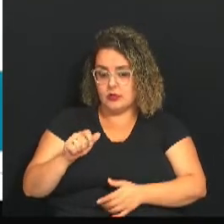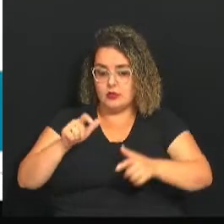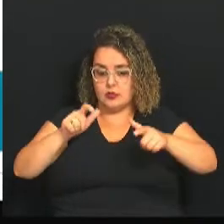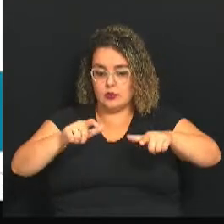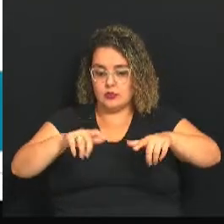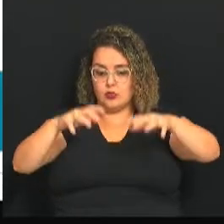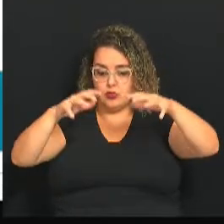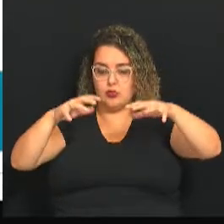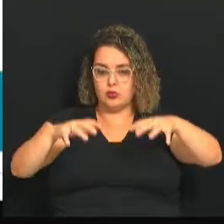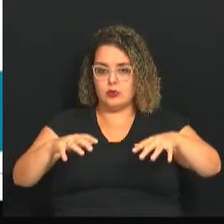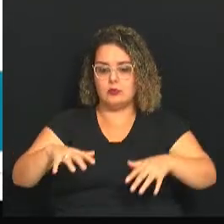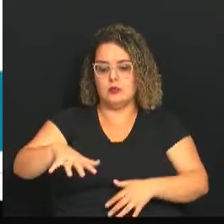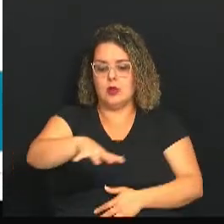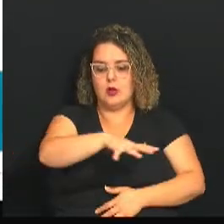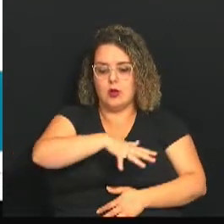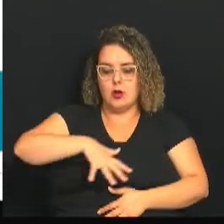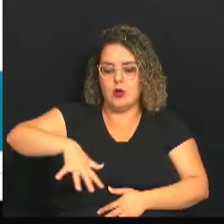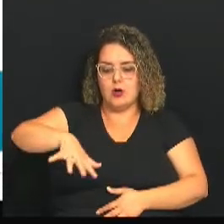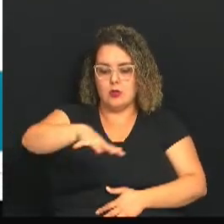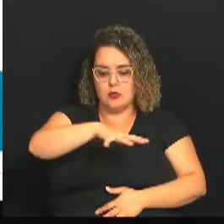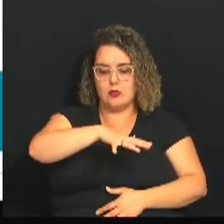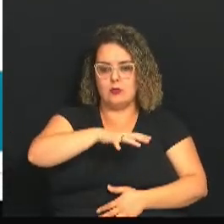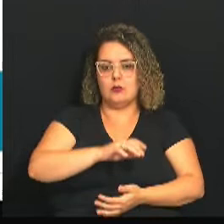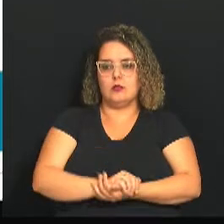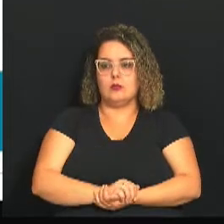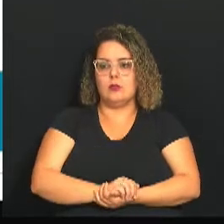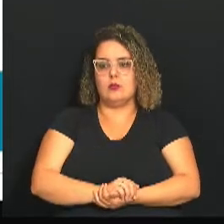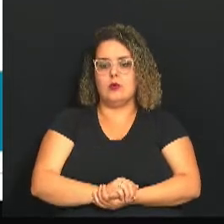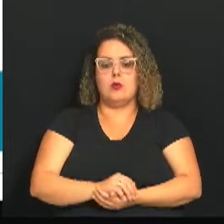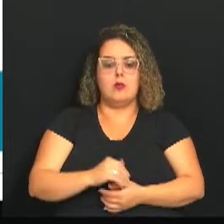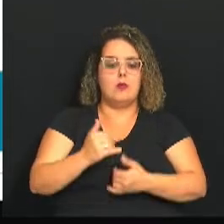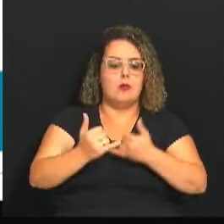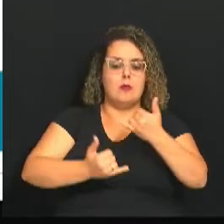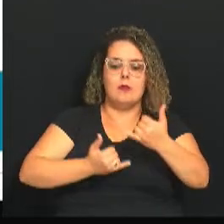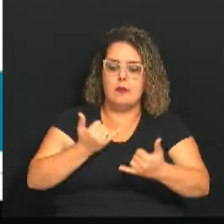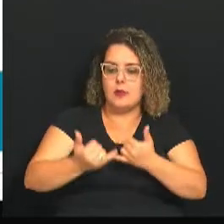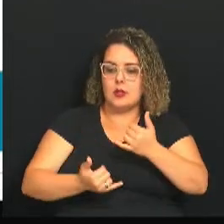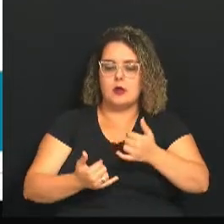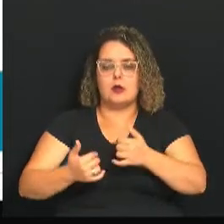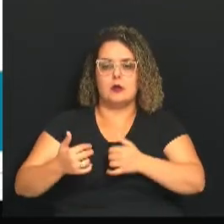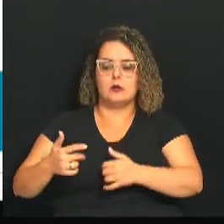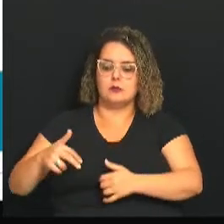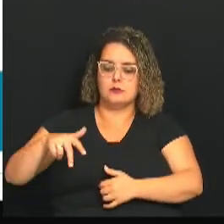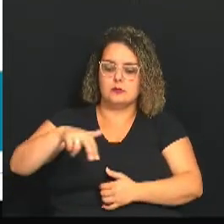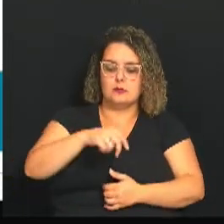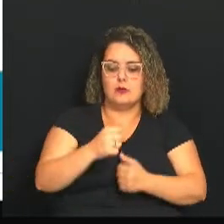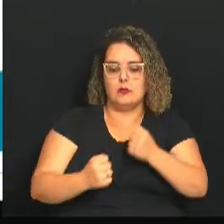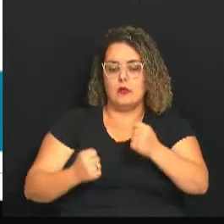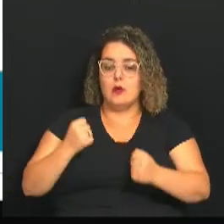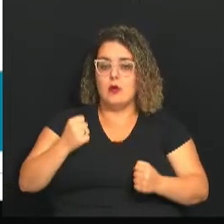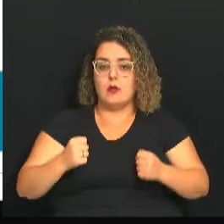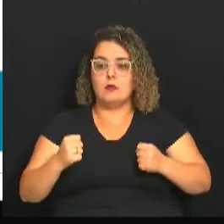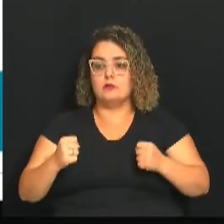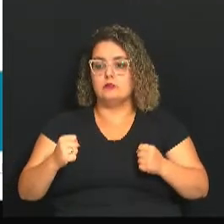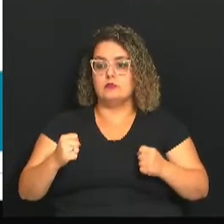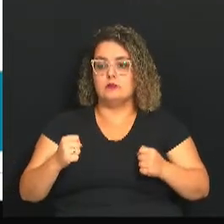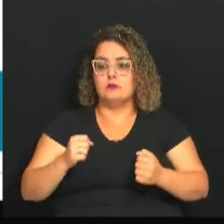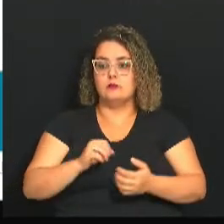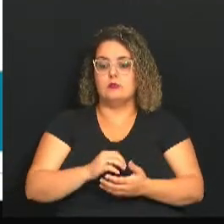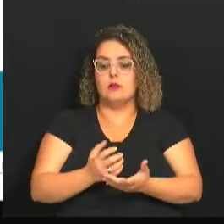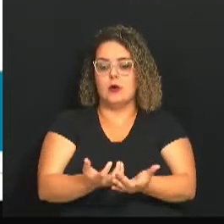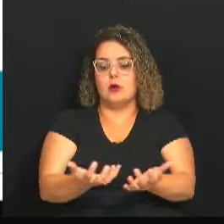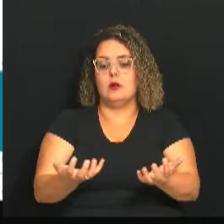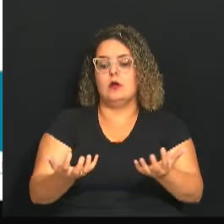um campo, um parque com brinquedos, com pista de caminhadas, um parque gramado, e ele